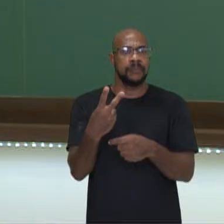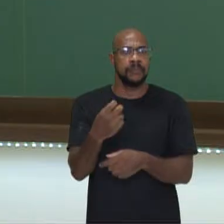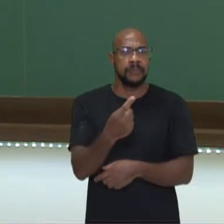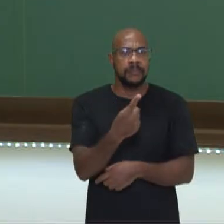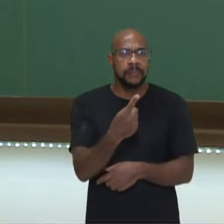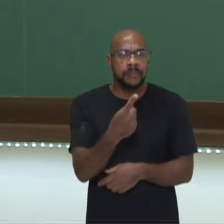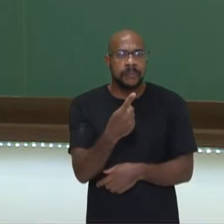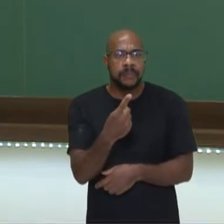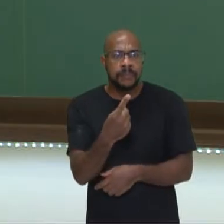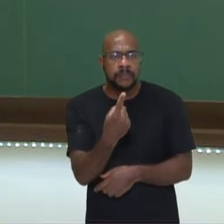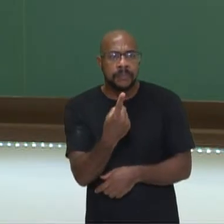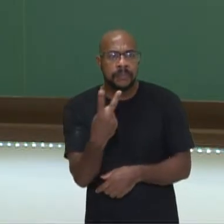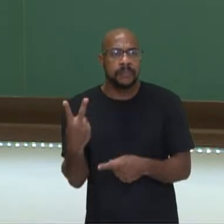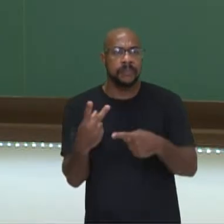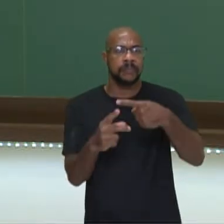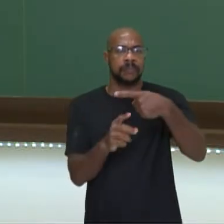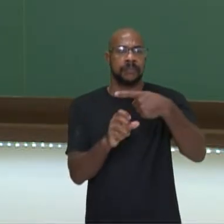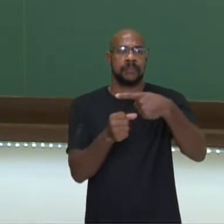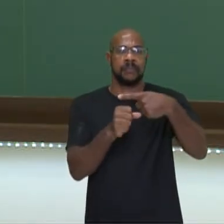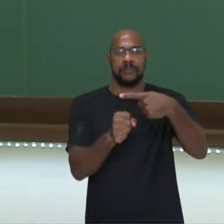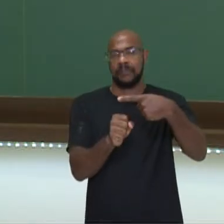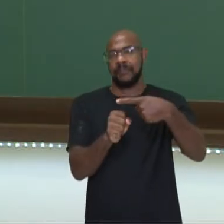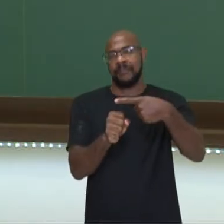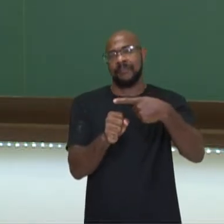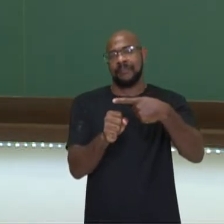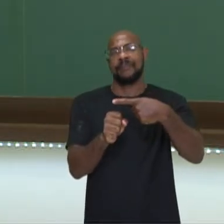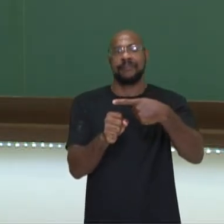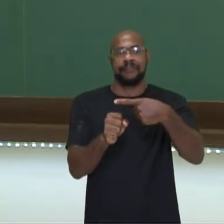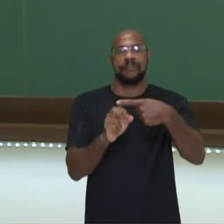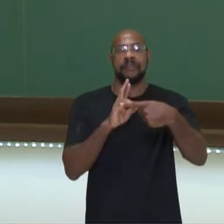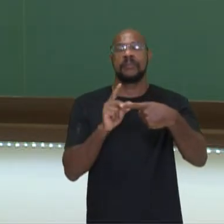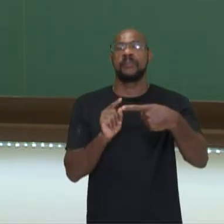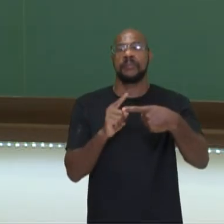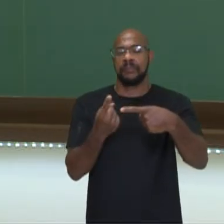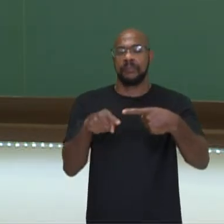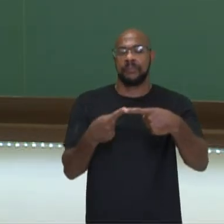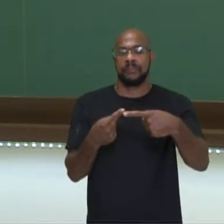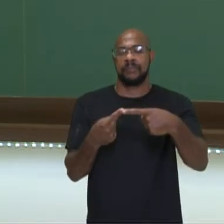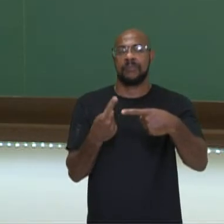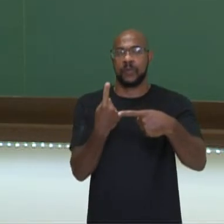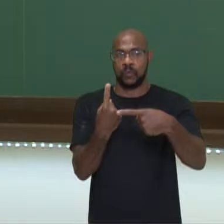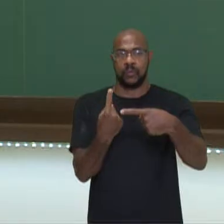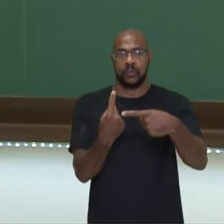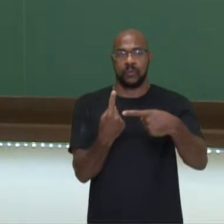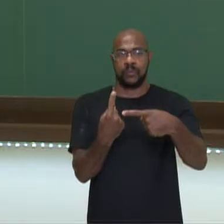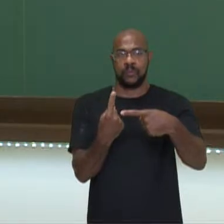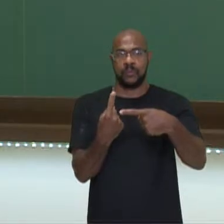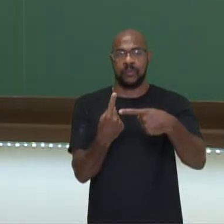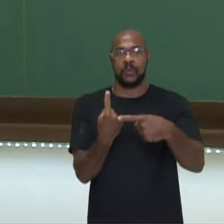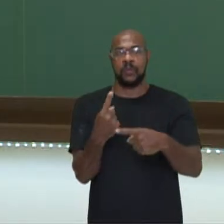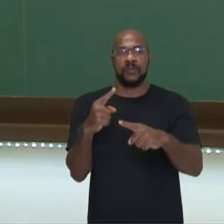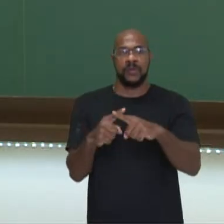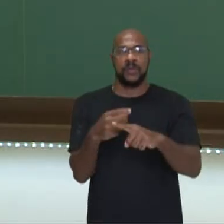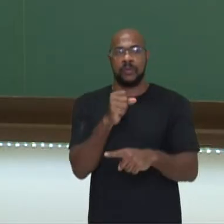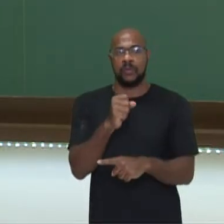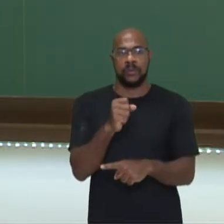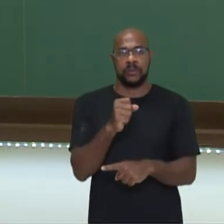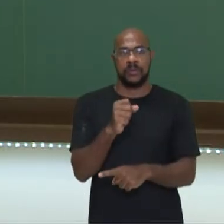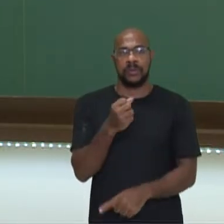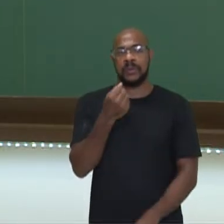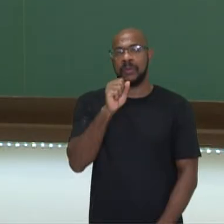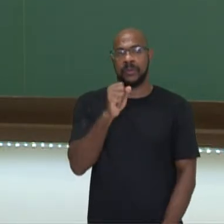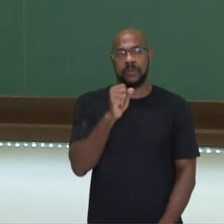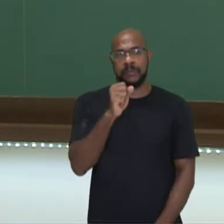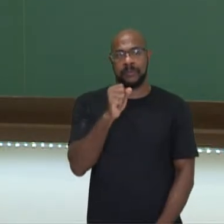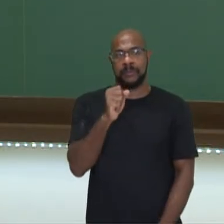transformar o 12 oitavos em decimal, 12 dividido por 8 dá o quê? Dá 1. 1 vezes 8 é 8, para 12 sobram